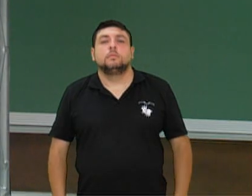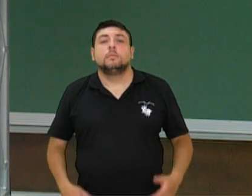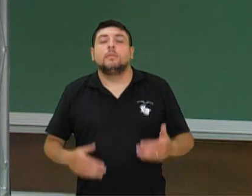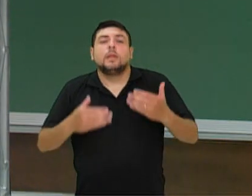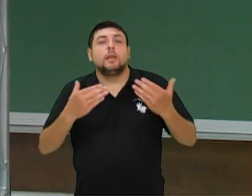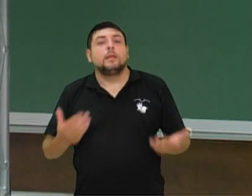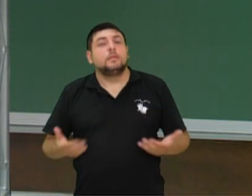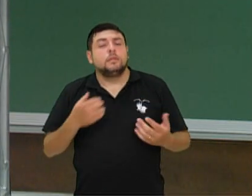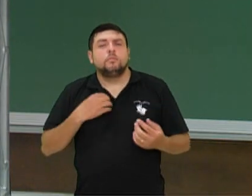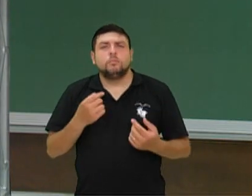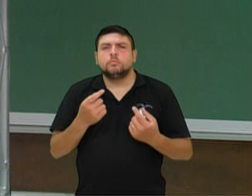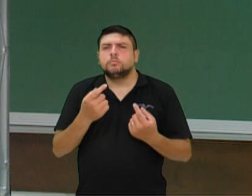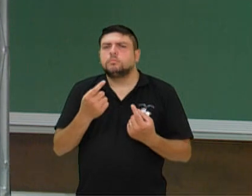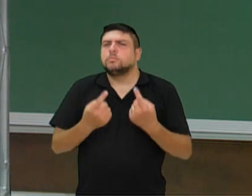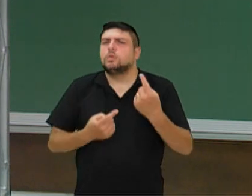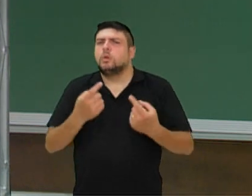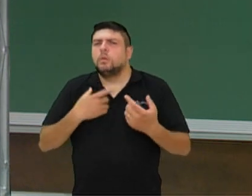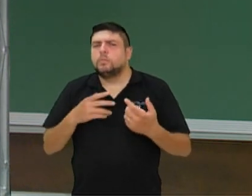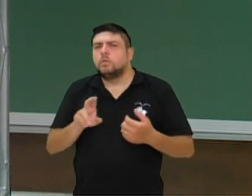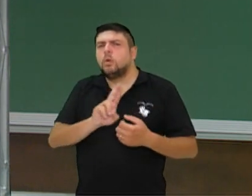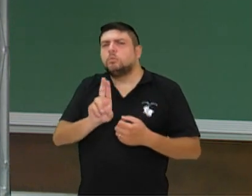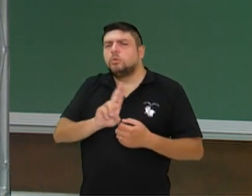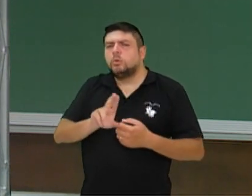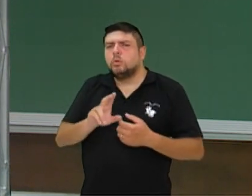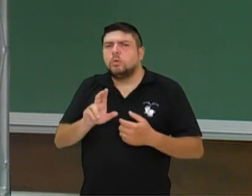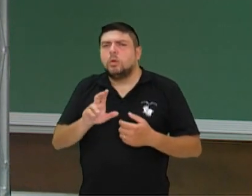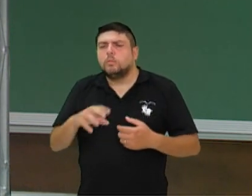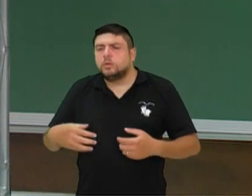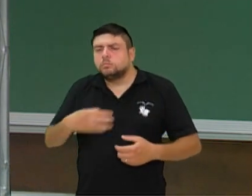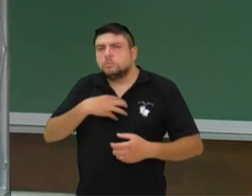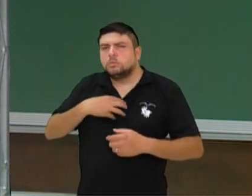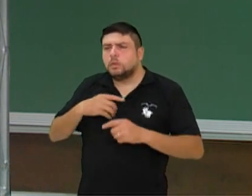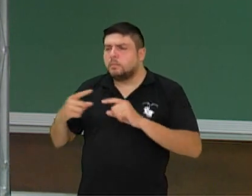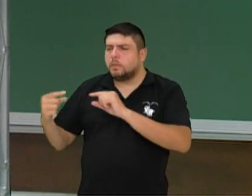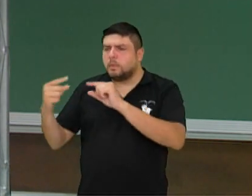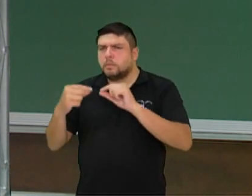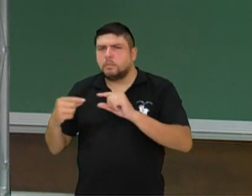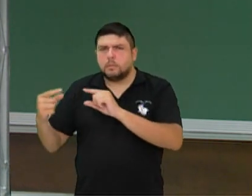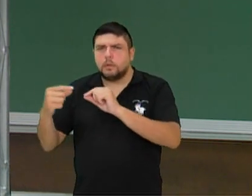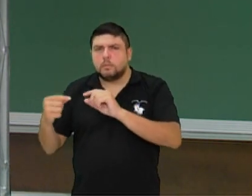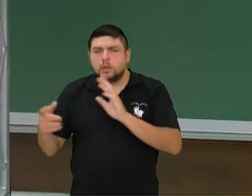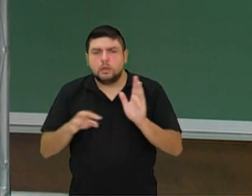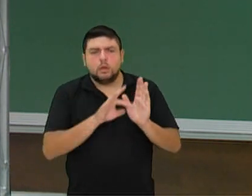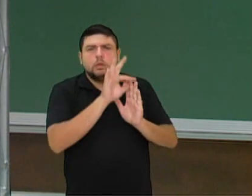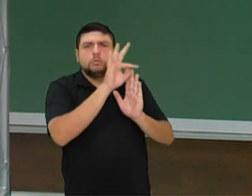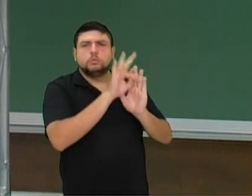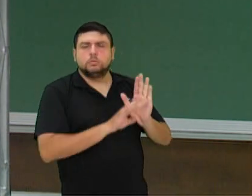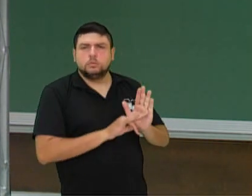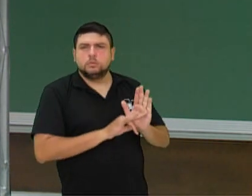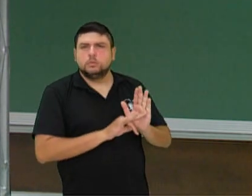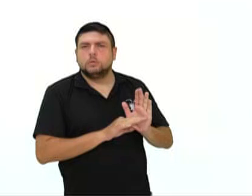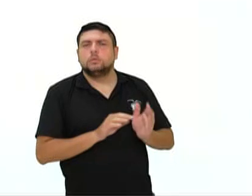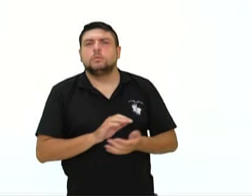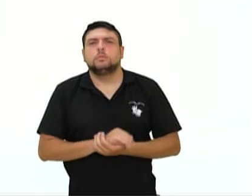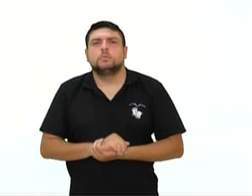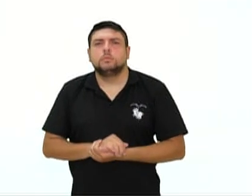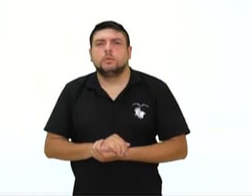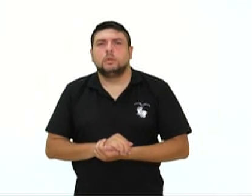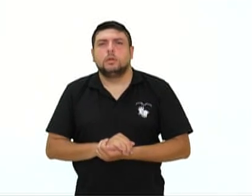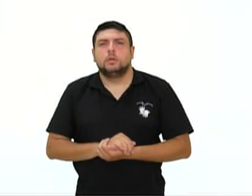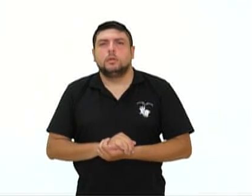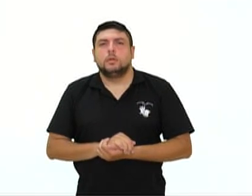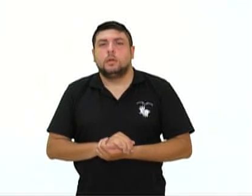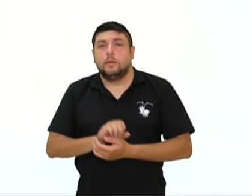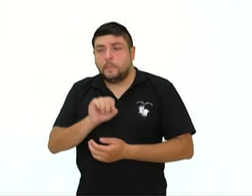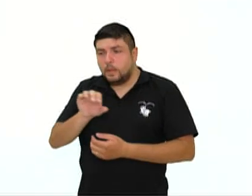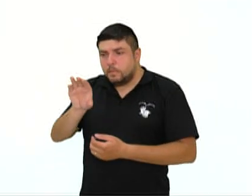Então, pessoal, qual que é o nome desta fala das personagens em um texto teatral? Nós chamamos essa